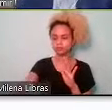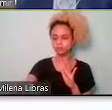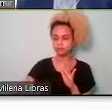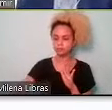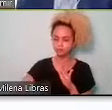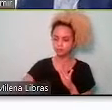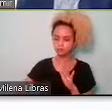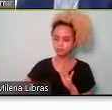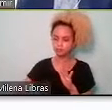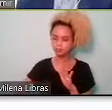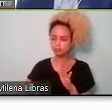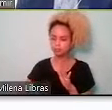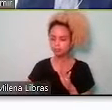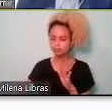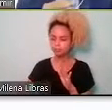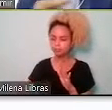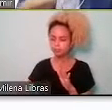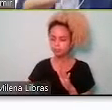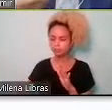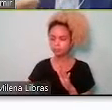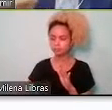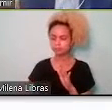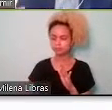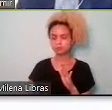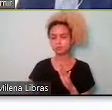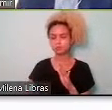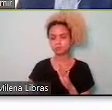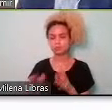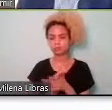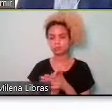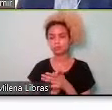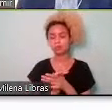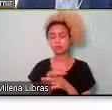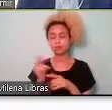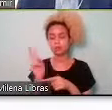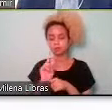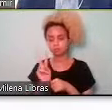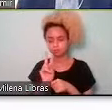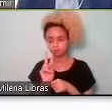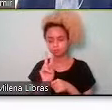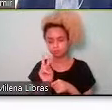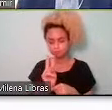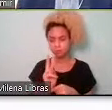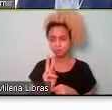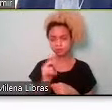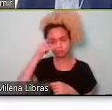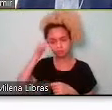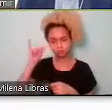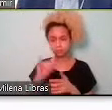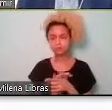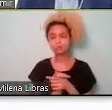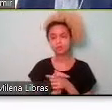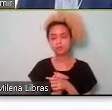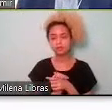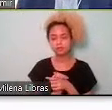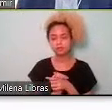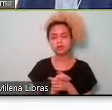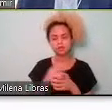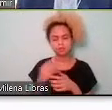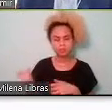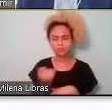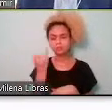questão uma norma que disciplina a manutenção preventiva. Essa norma é muito